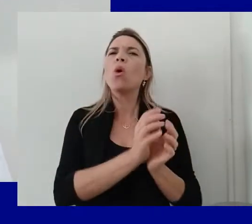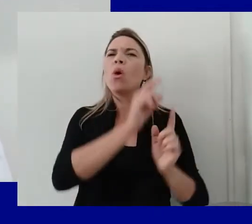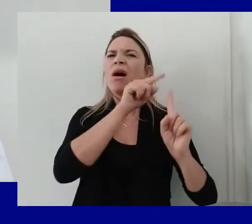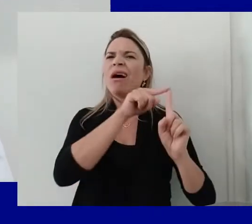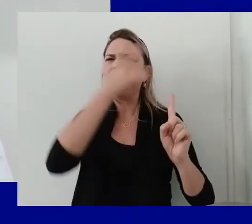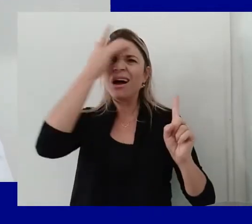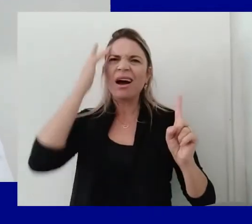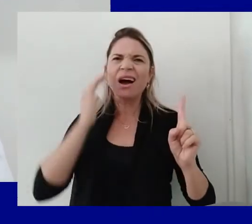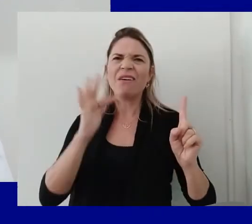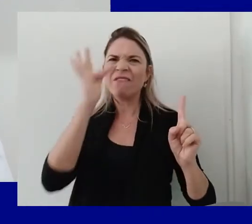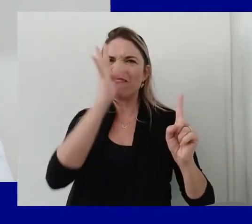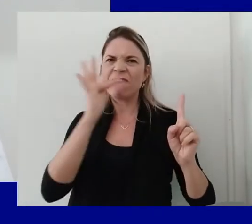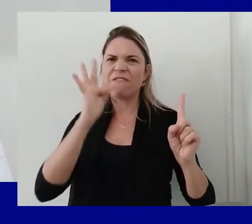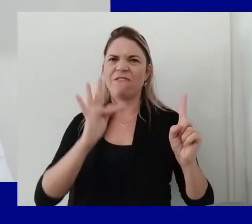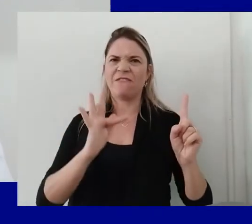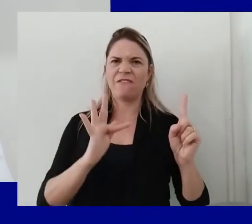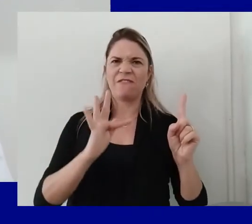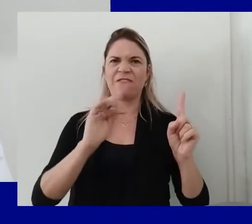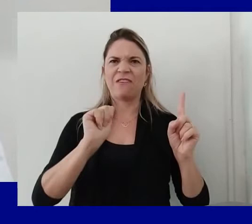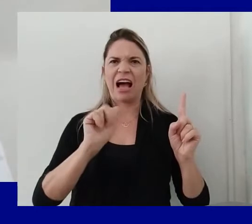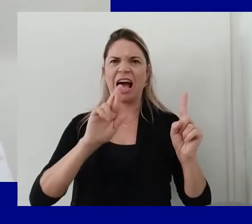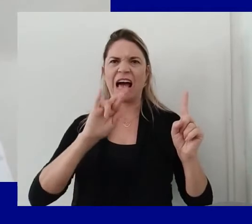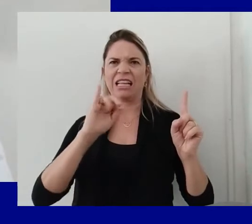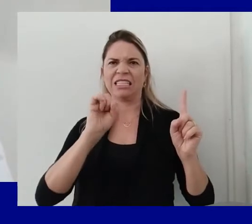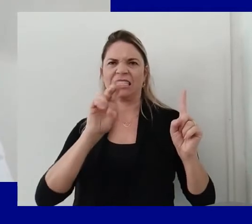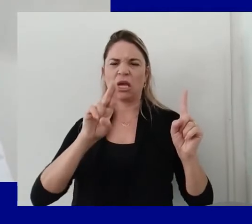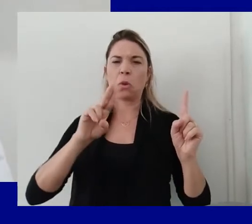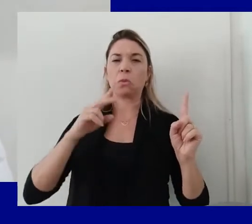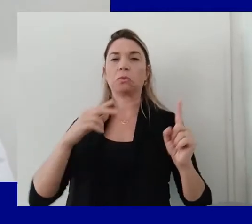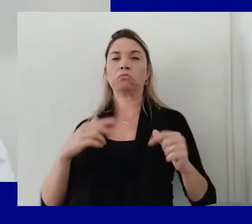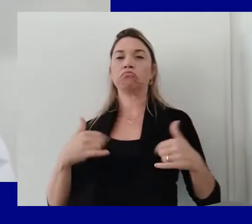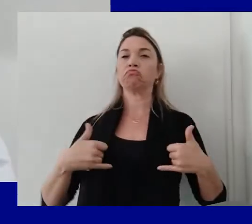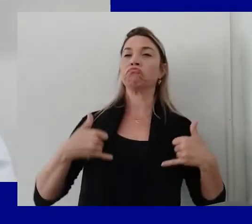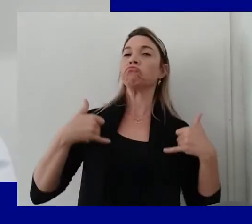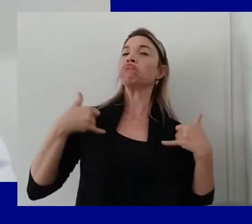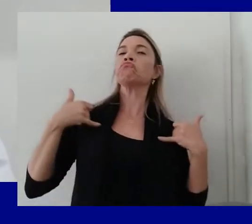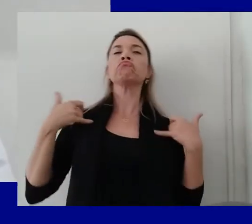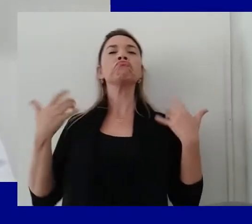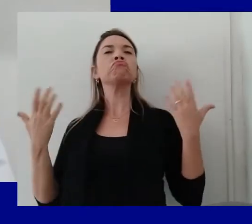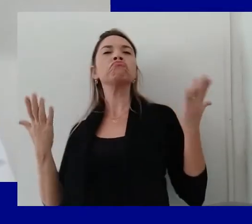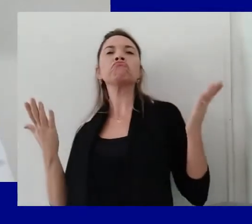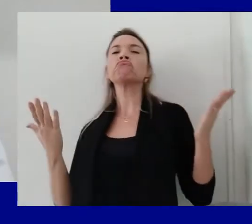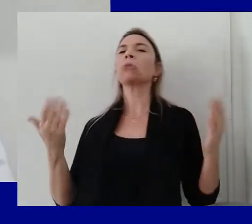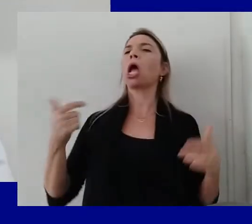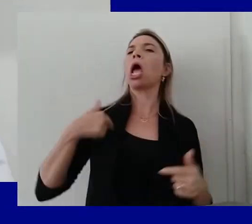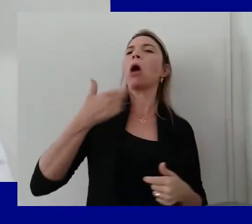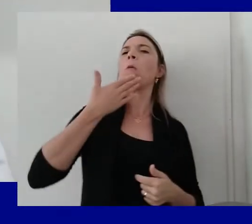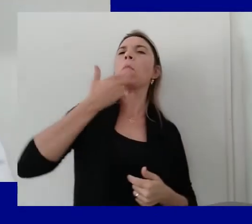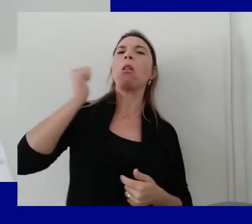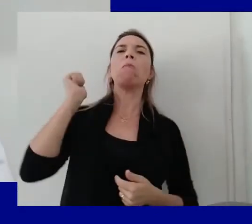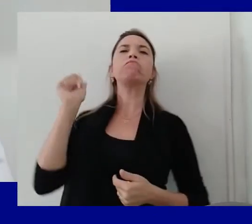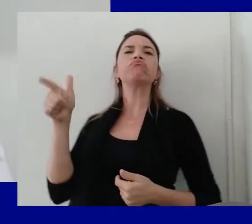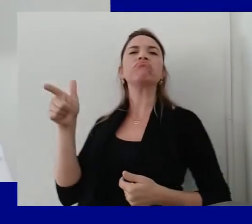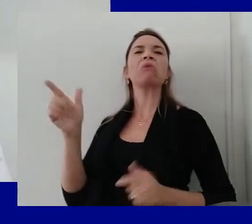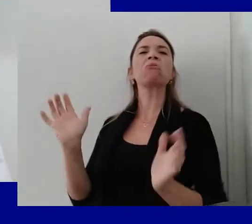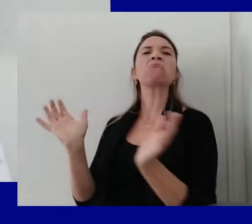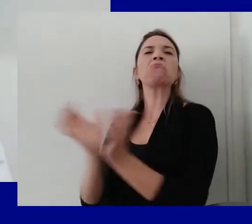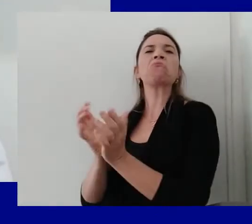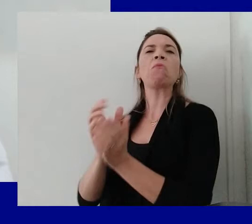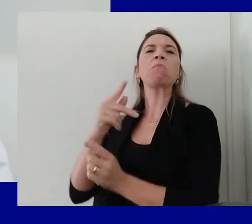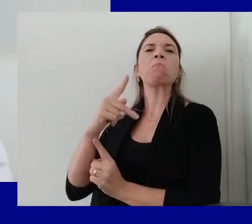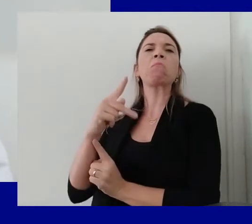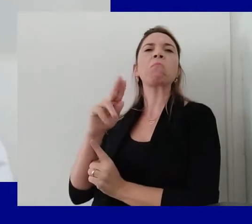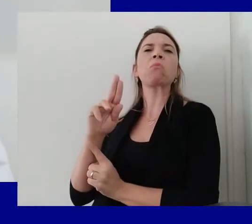que de pé se orgulhava e se considerava melhor do que o publicano. Mas